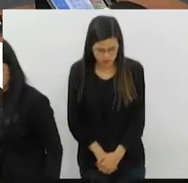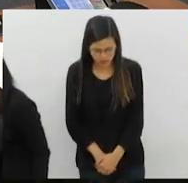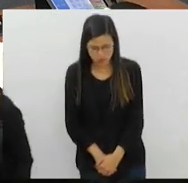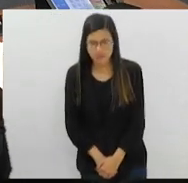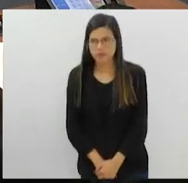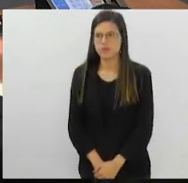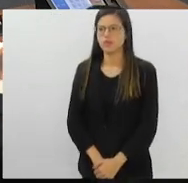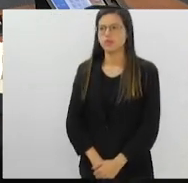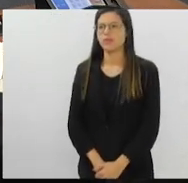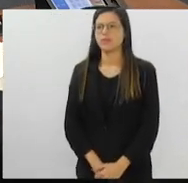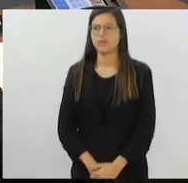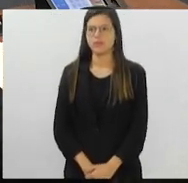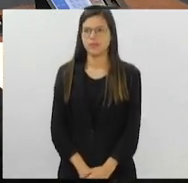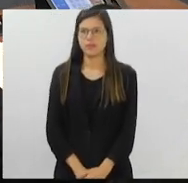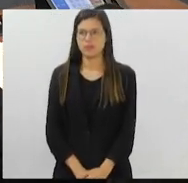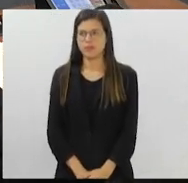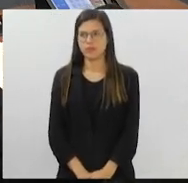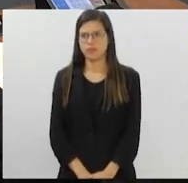né?